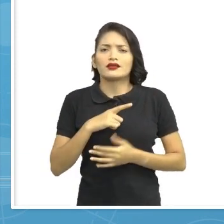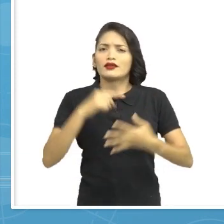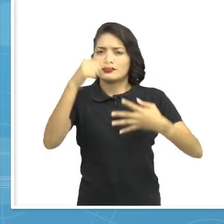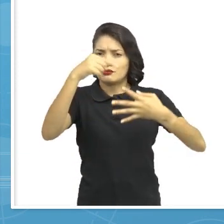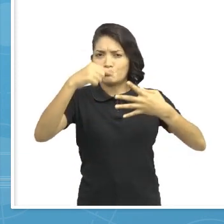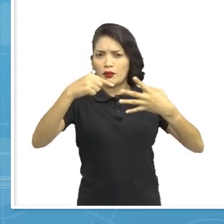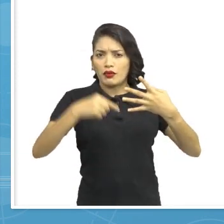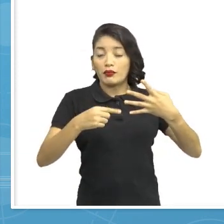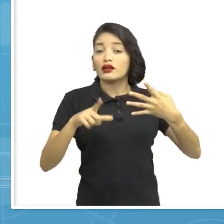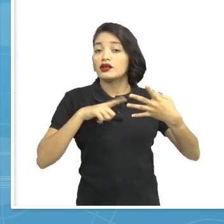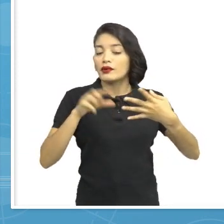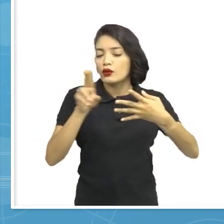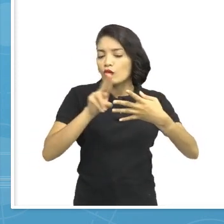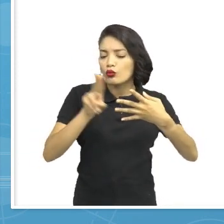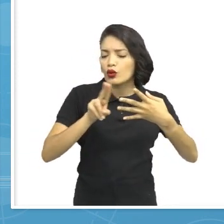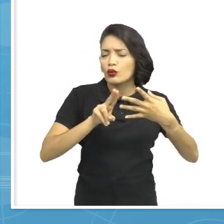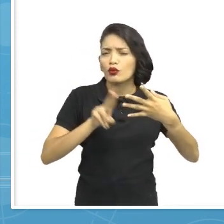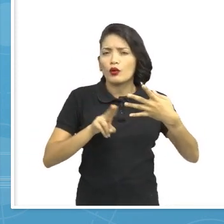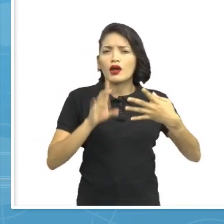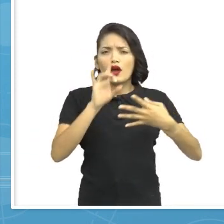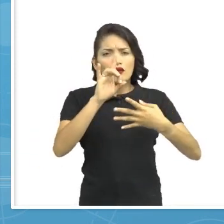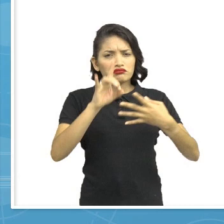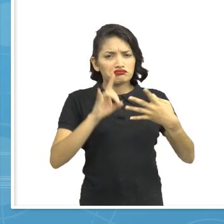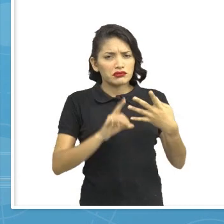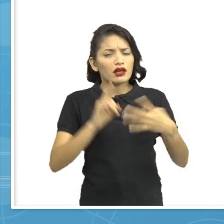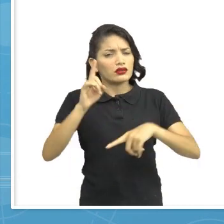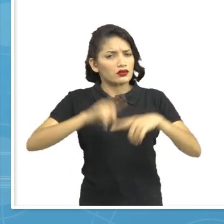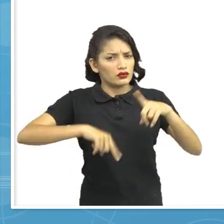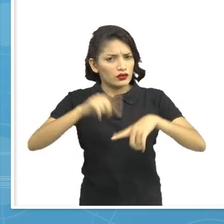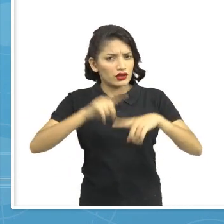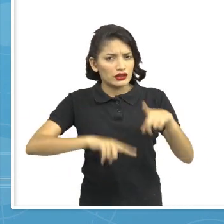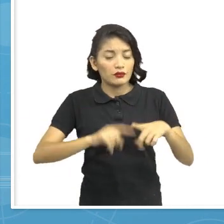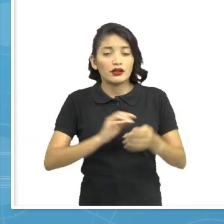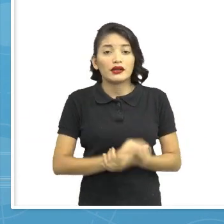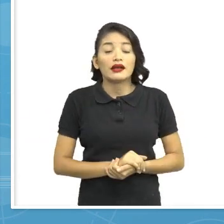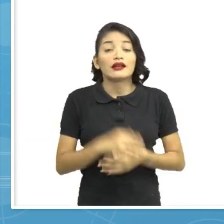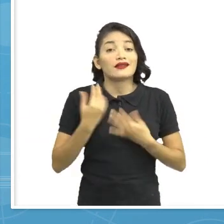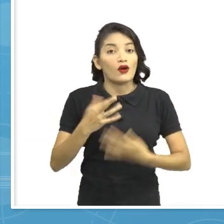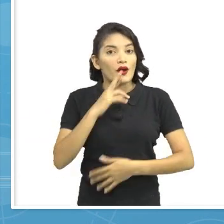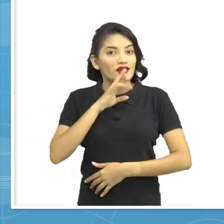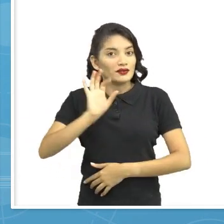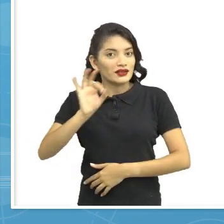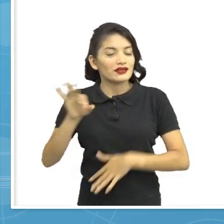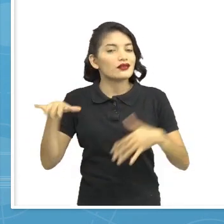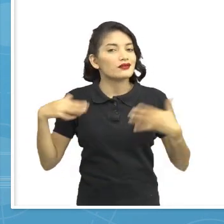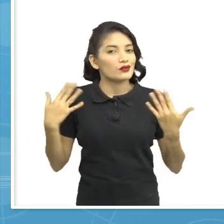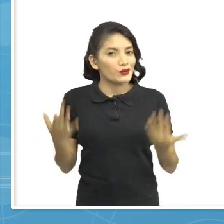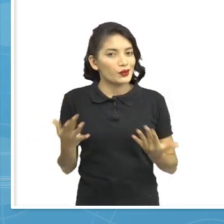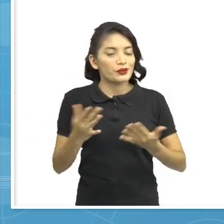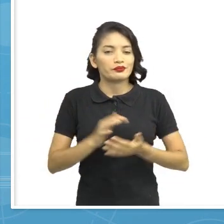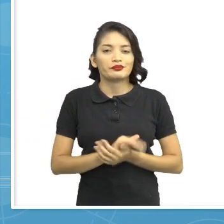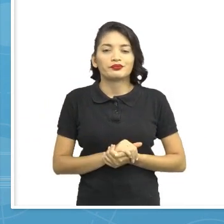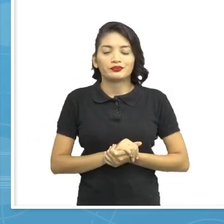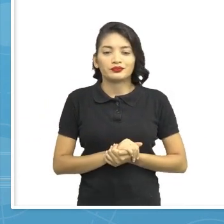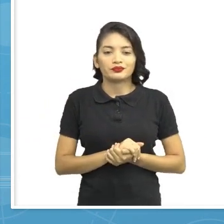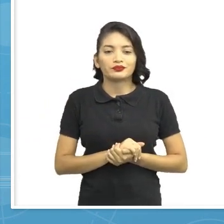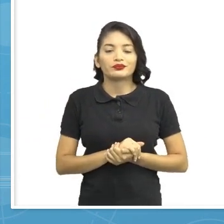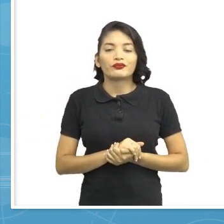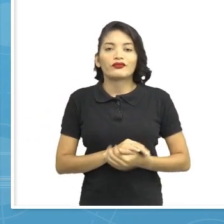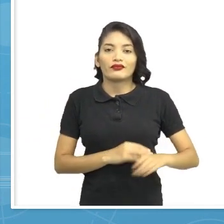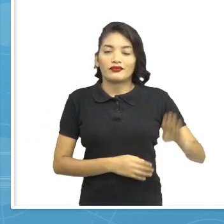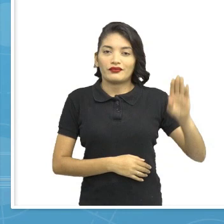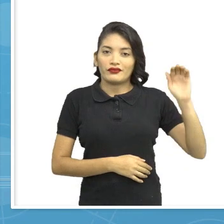os nomes, né, dos objetos que eles produzem. E a nossa alternativa correta é a